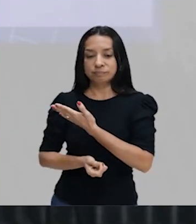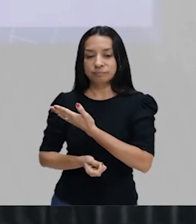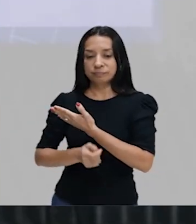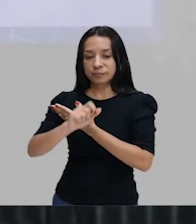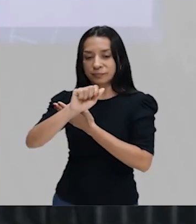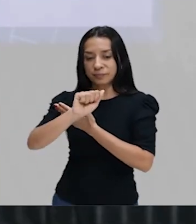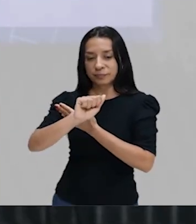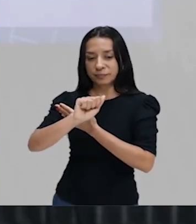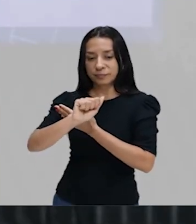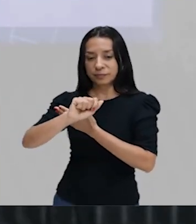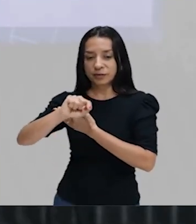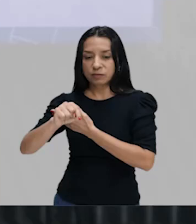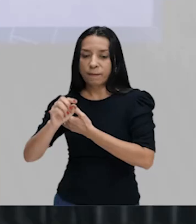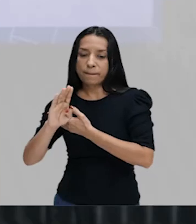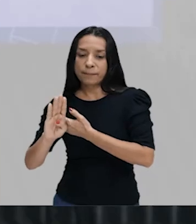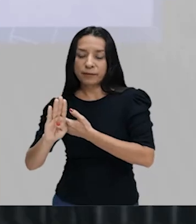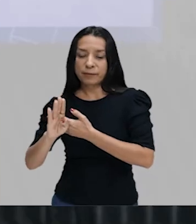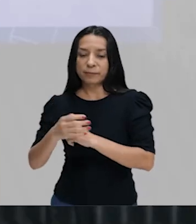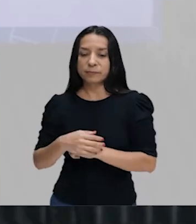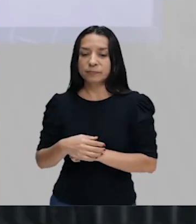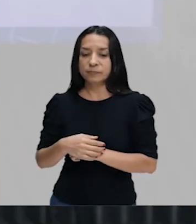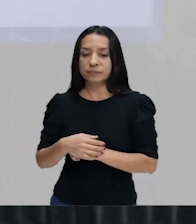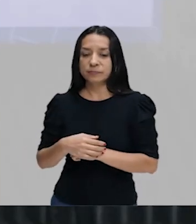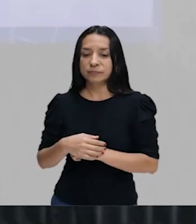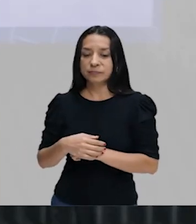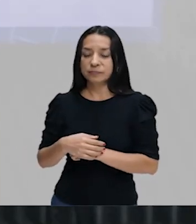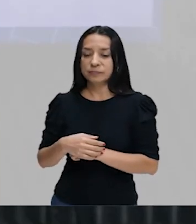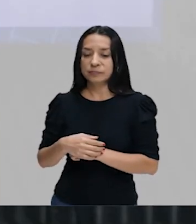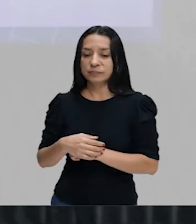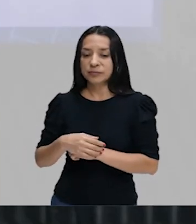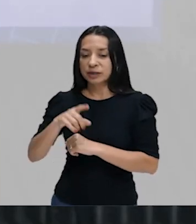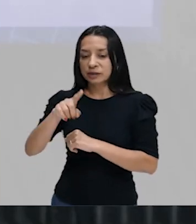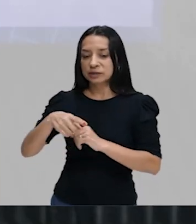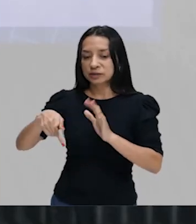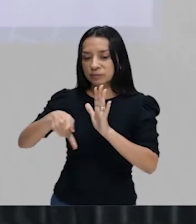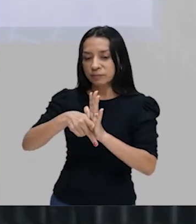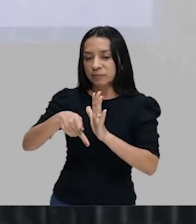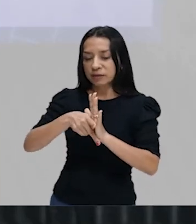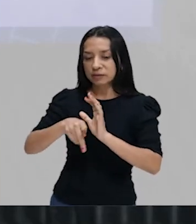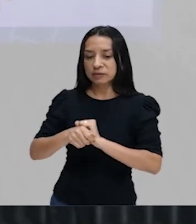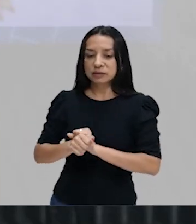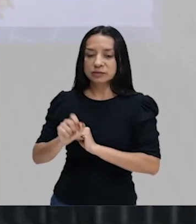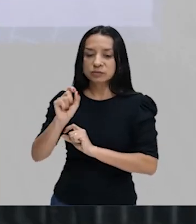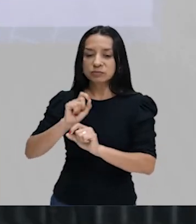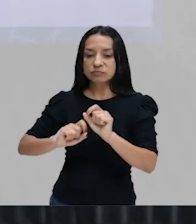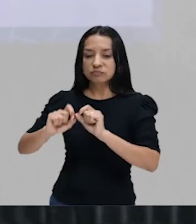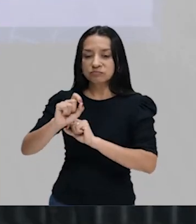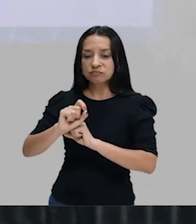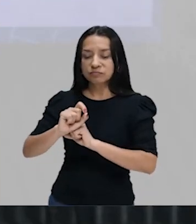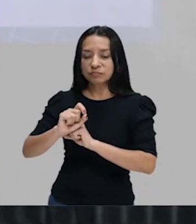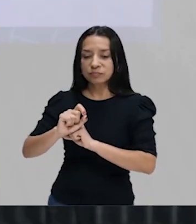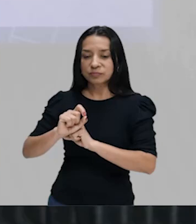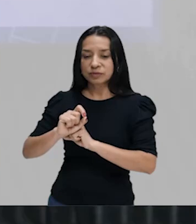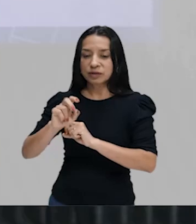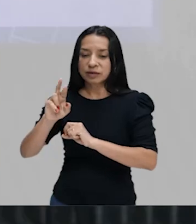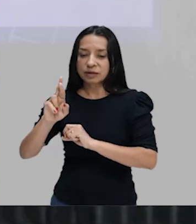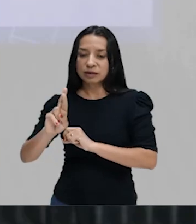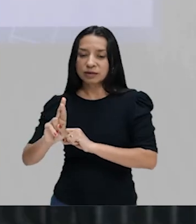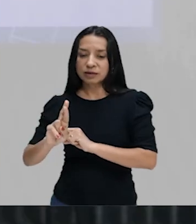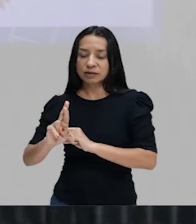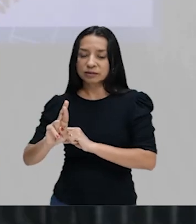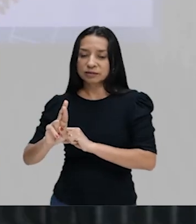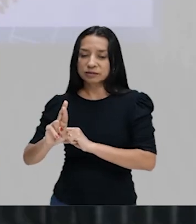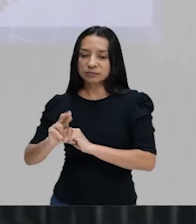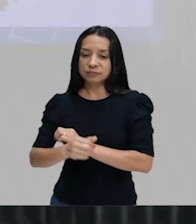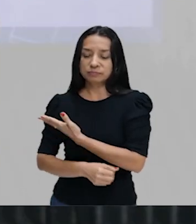e isso também pode ser dito da seguinte forma. X pertence aos reais tal que A menor que X menor do que B, ou X está